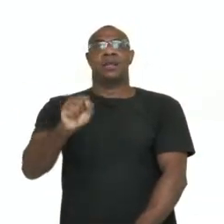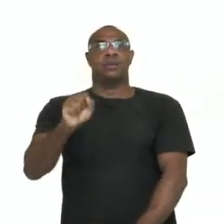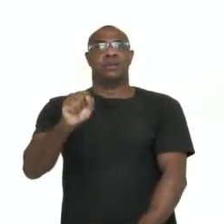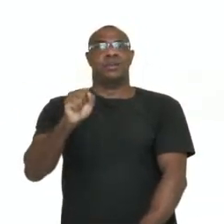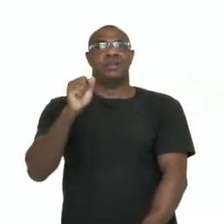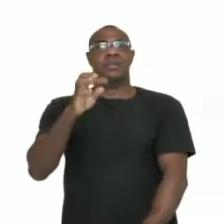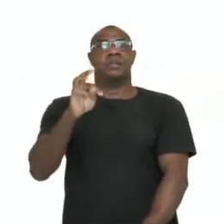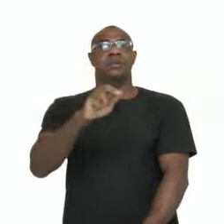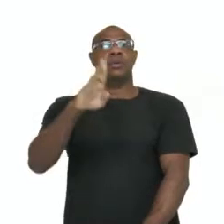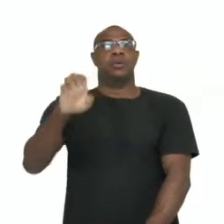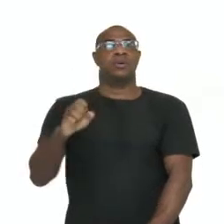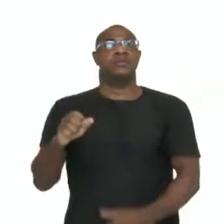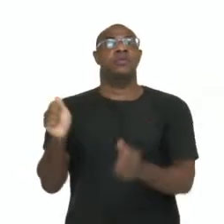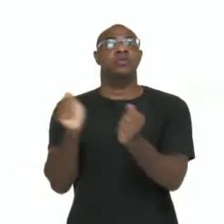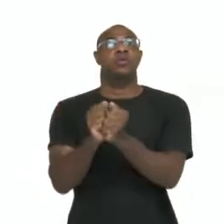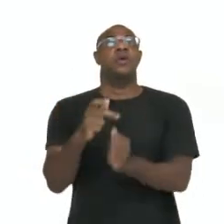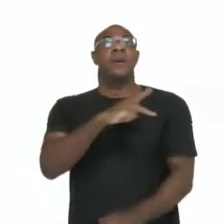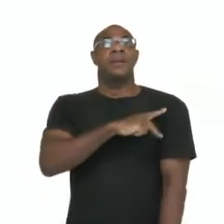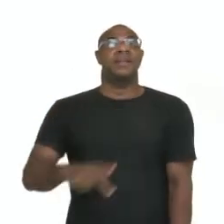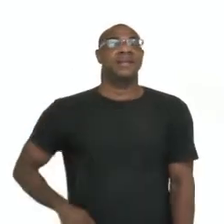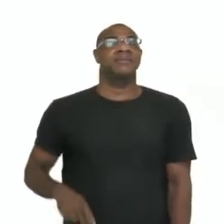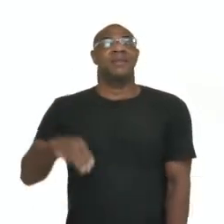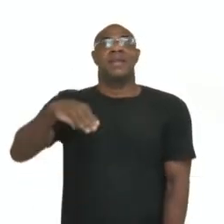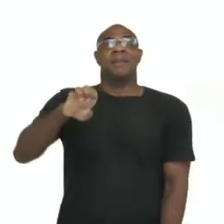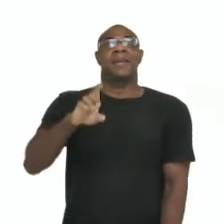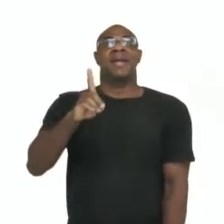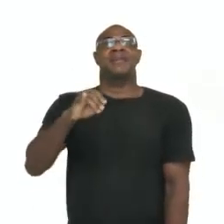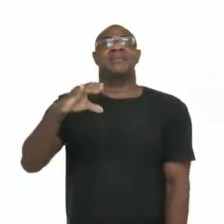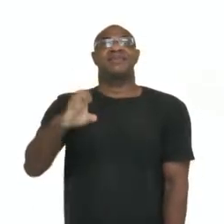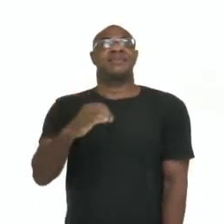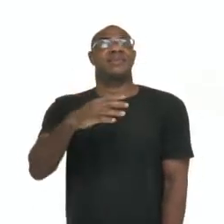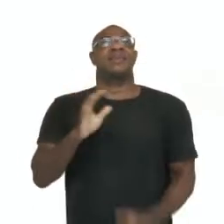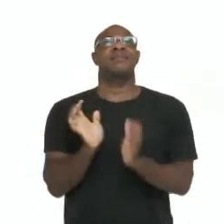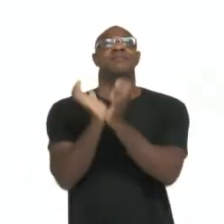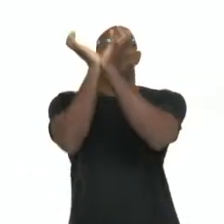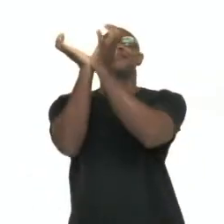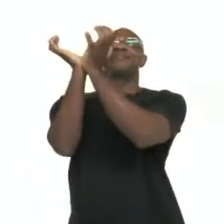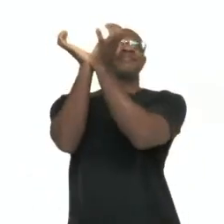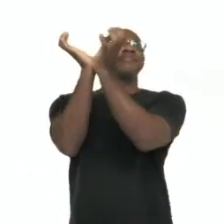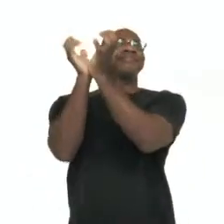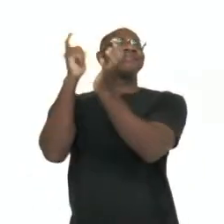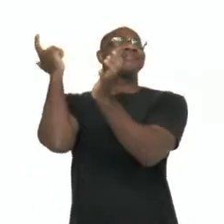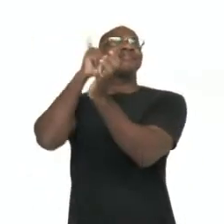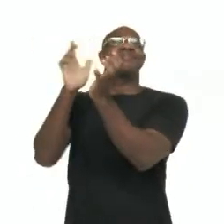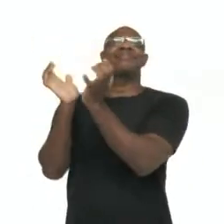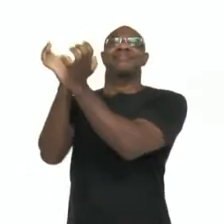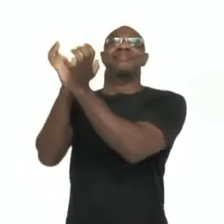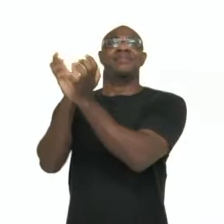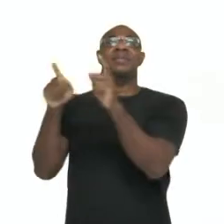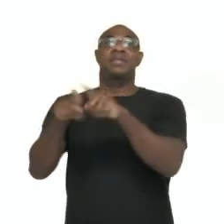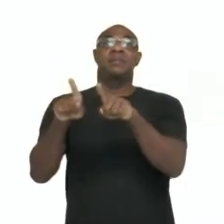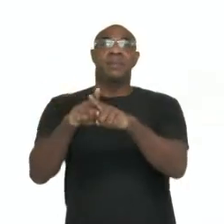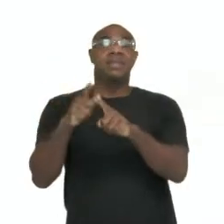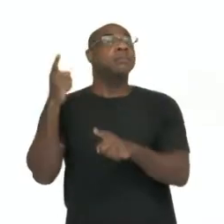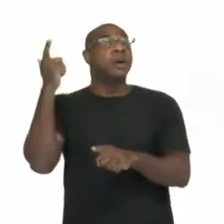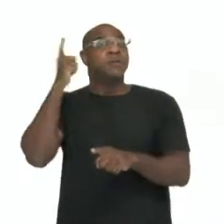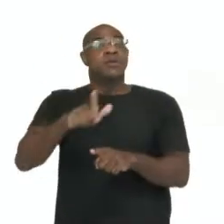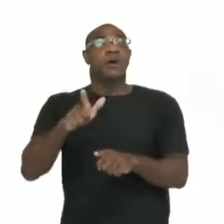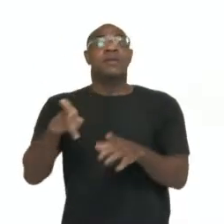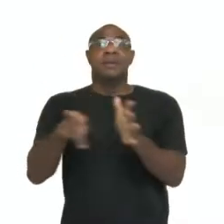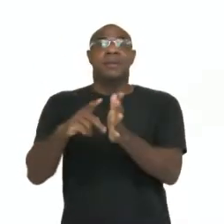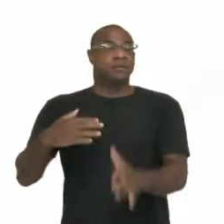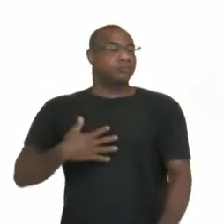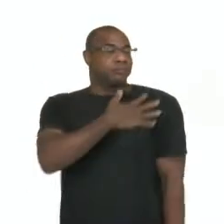Carlos Alberto Torres, junto com o presidente Médici, e eles ali então segurando o troféu como se fosse uma vitória também do governo, como